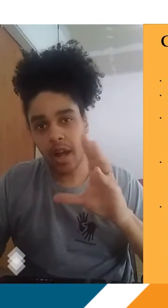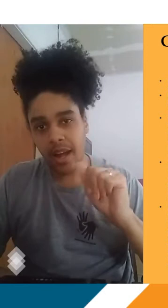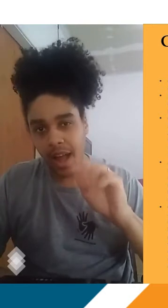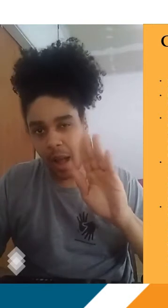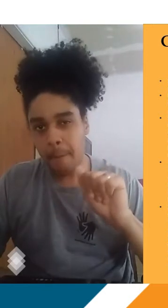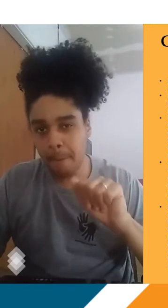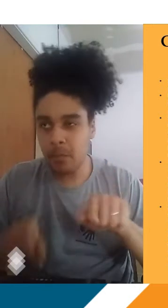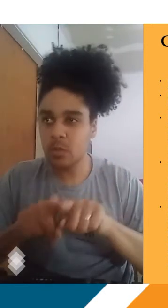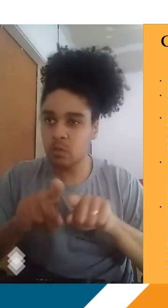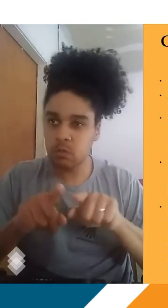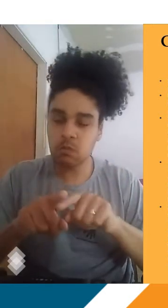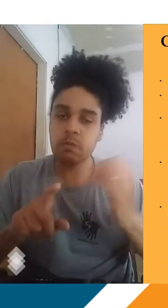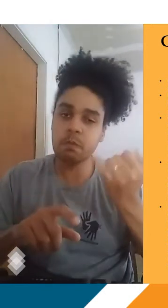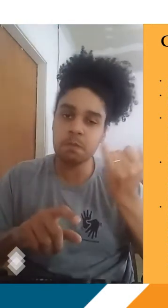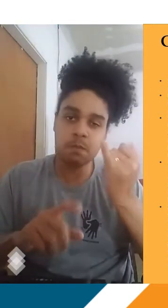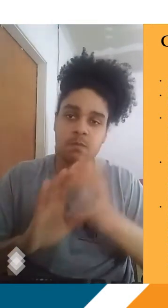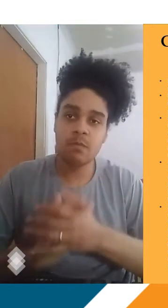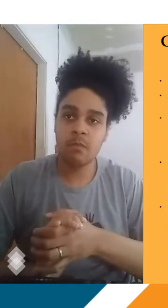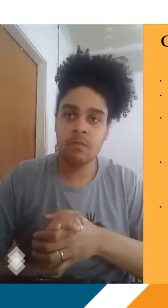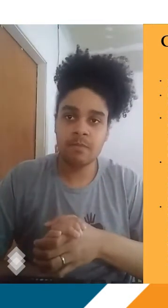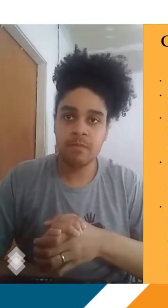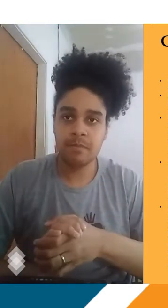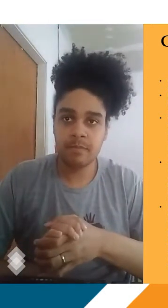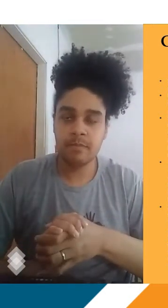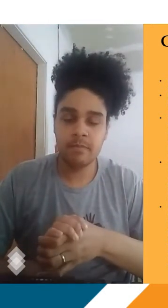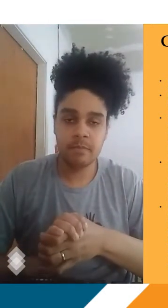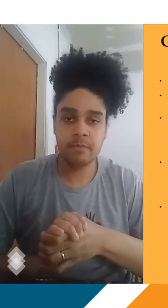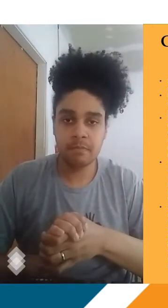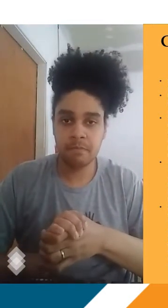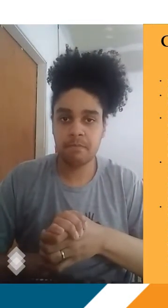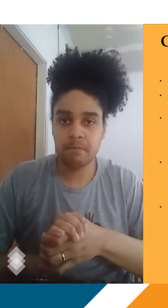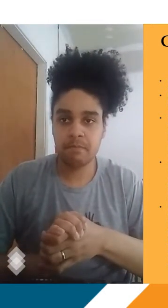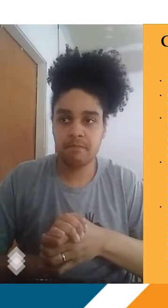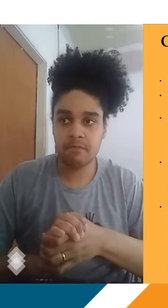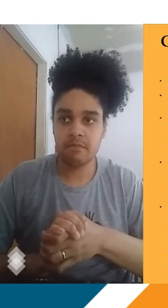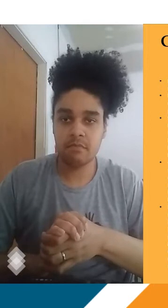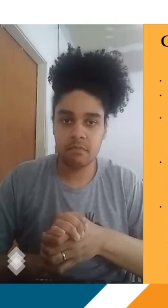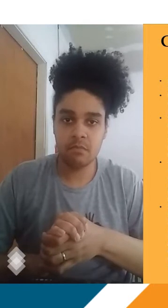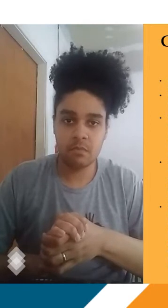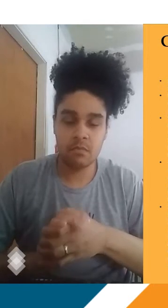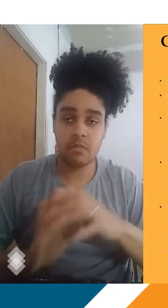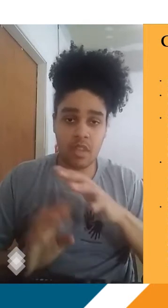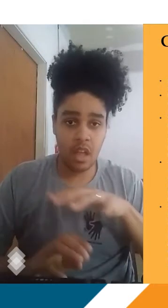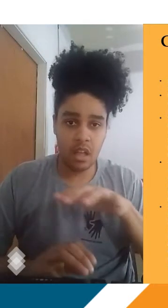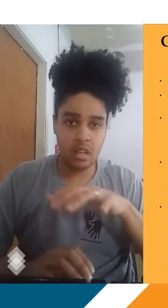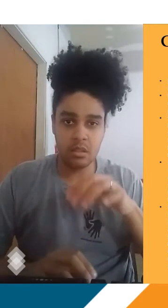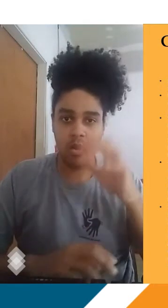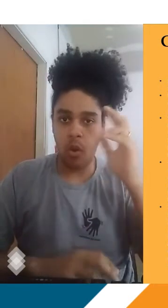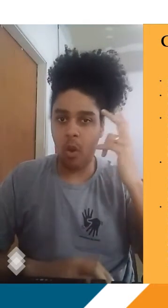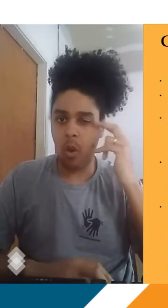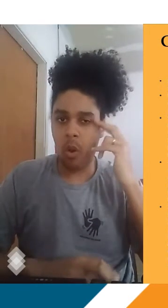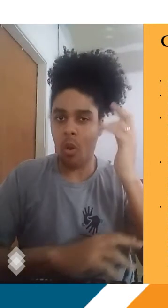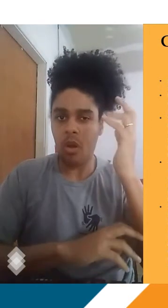têm sofrido intensa e contínua degradação devido à expansão urbana, especulação imobiliária e a ampliação de áreas agropecuárias. As